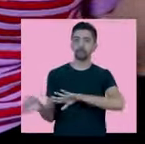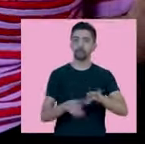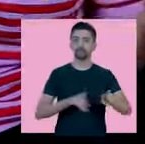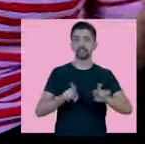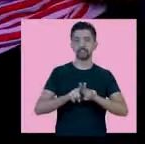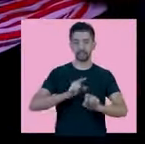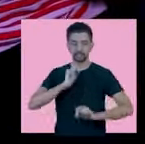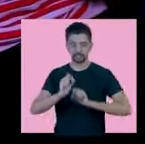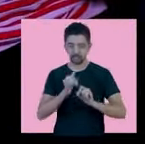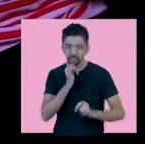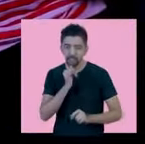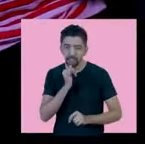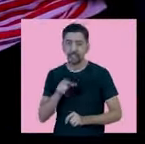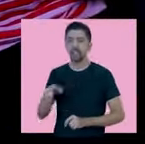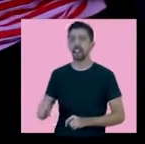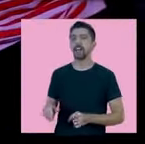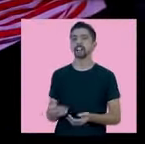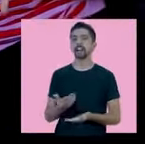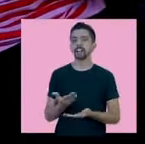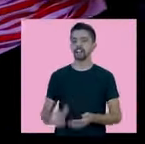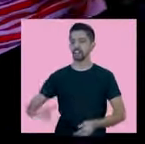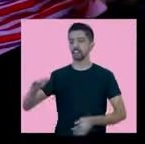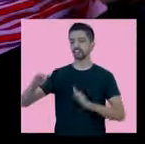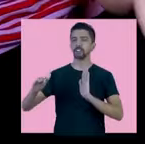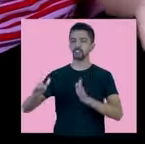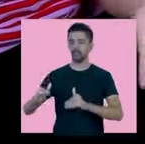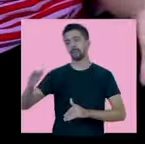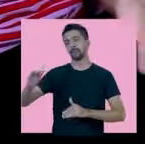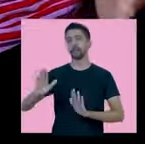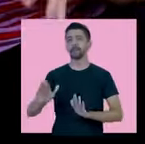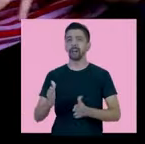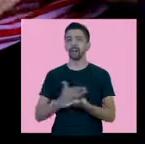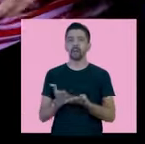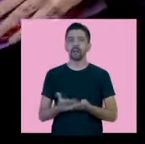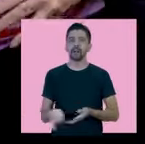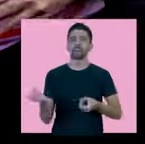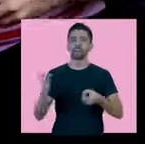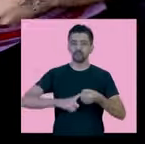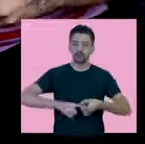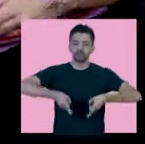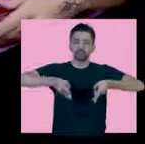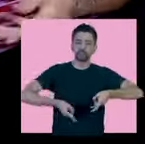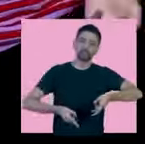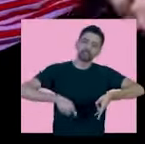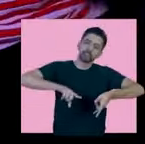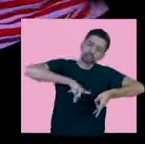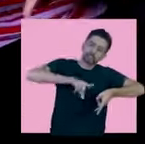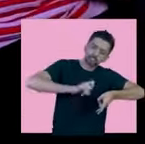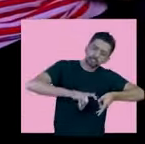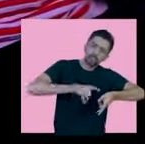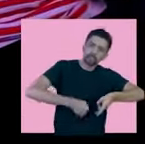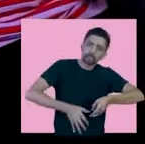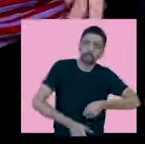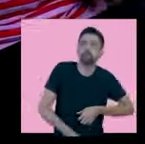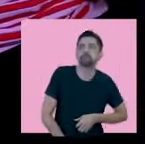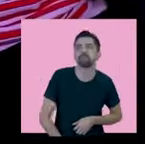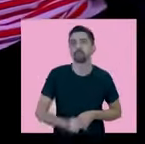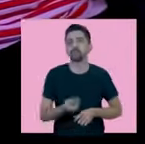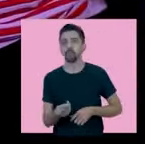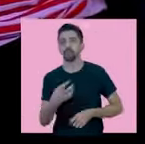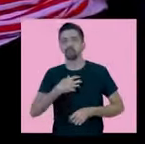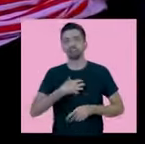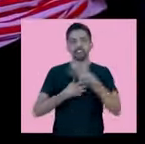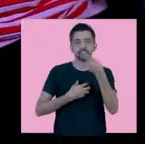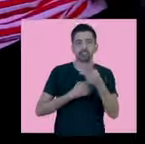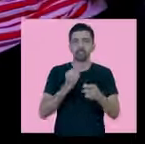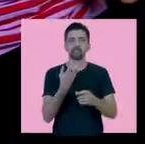sinais de regressão. Crianças que do nada, por exemplo, voltaram a fazer xixi na cama, ou a chorar sem motivo, ou até regridem na maneira